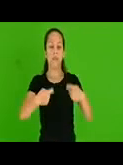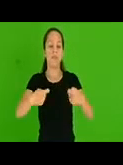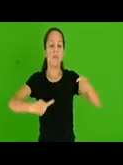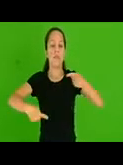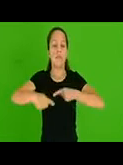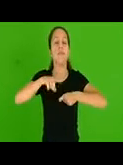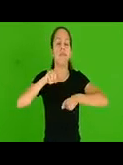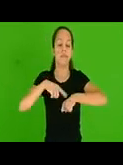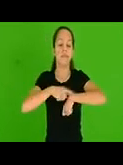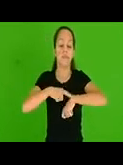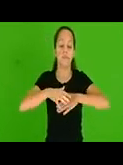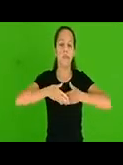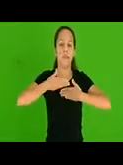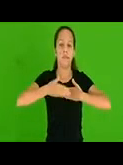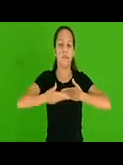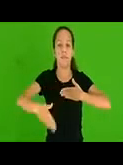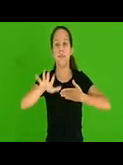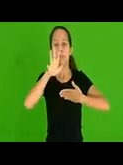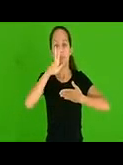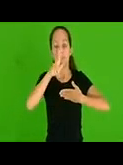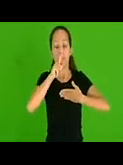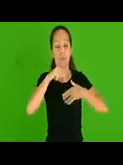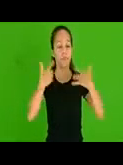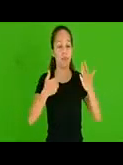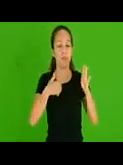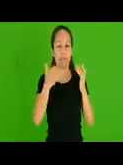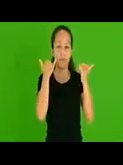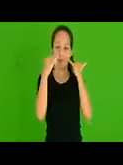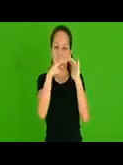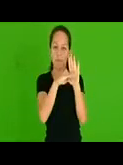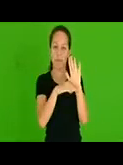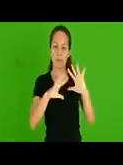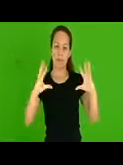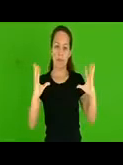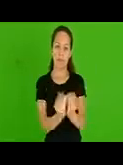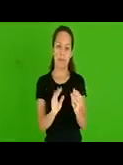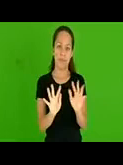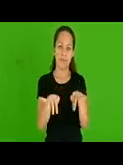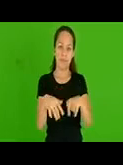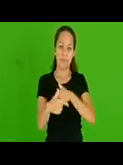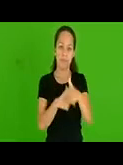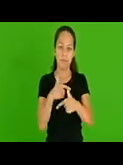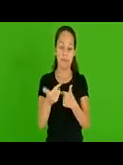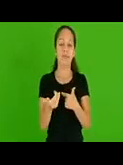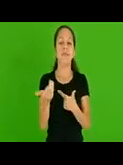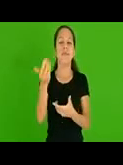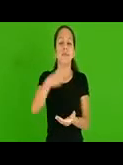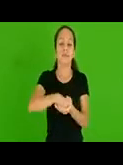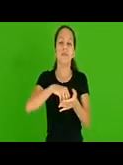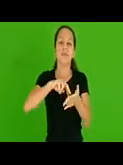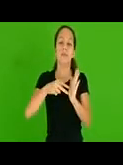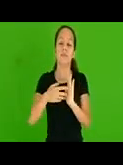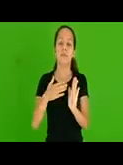tempo. Bom, as minhas considerações finais para esse trabalho, né, são as iniciais da minha